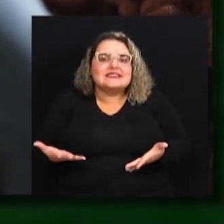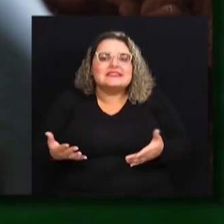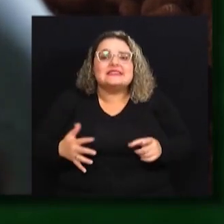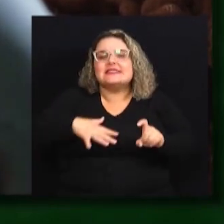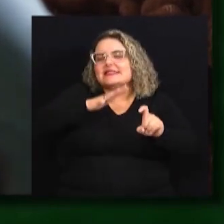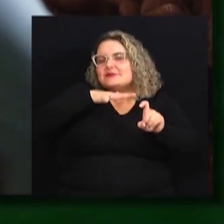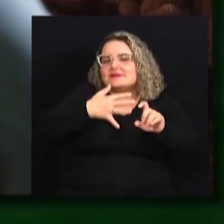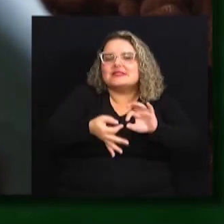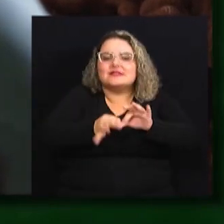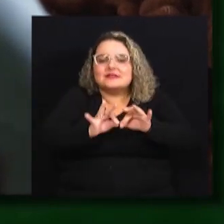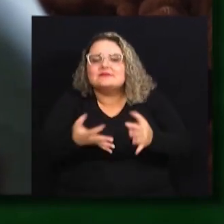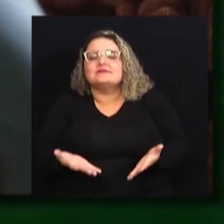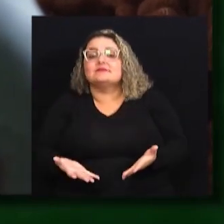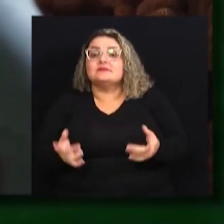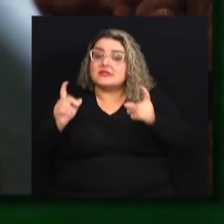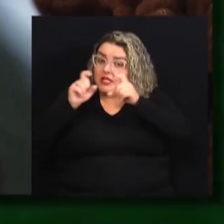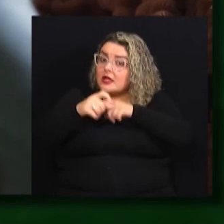de agora.